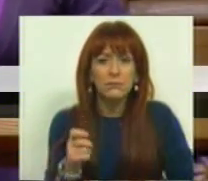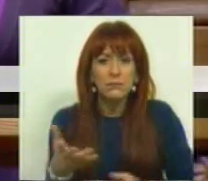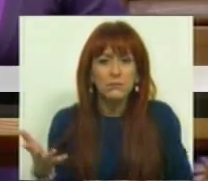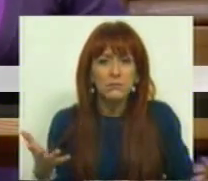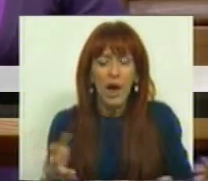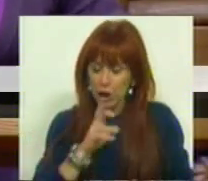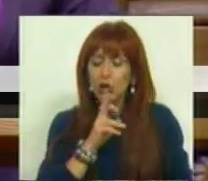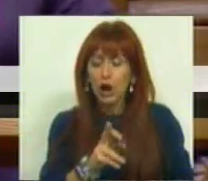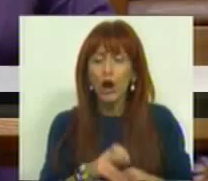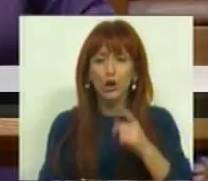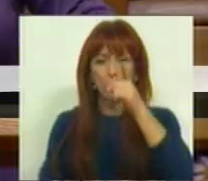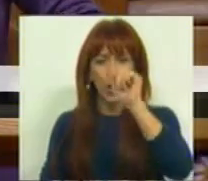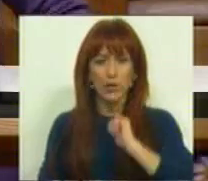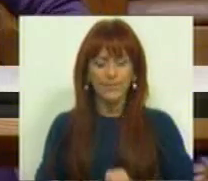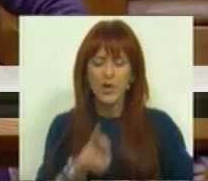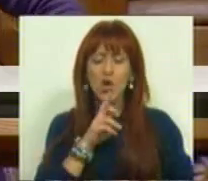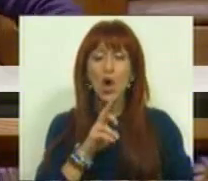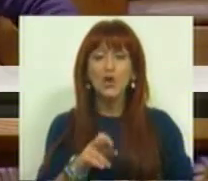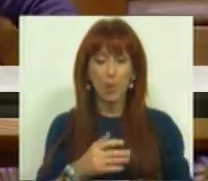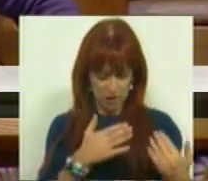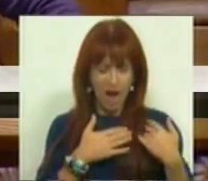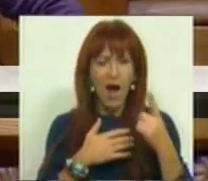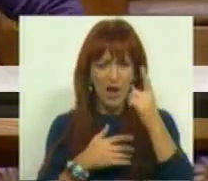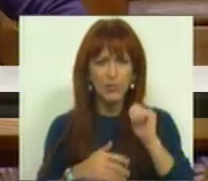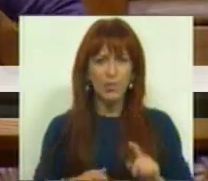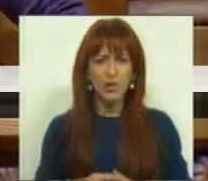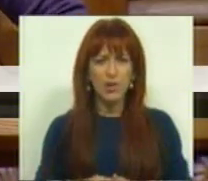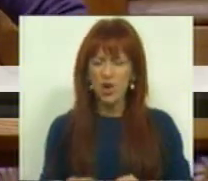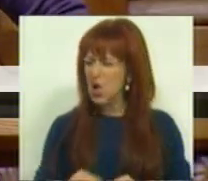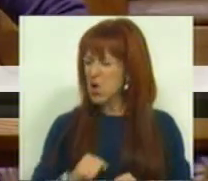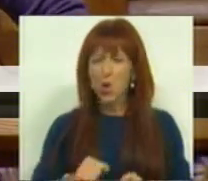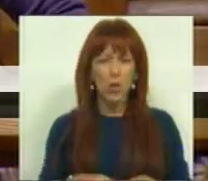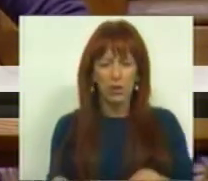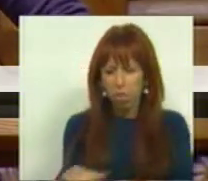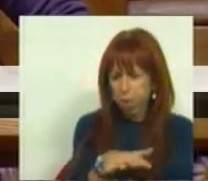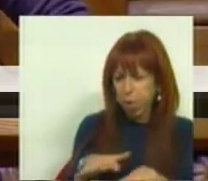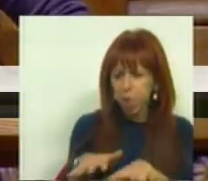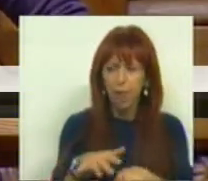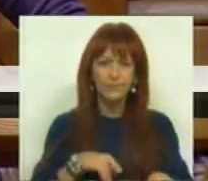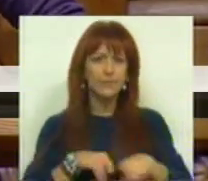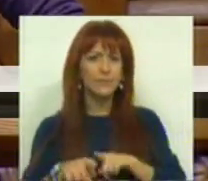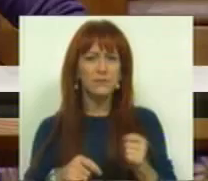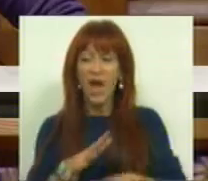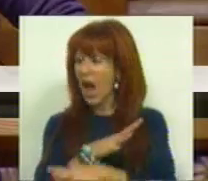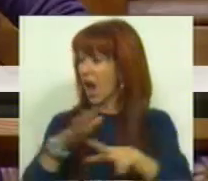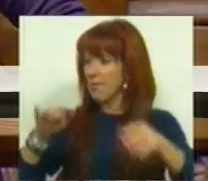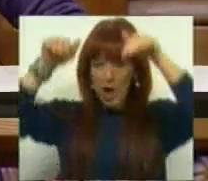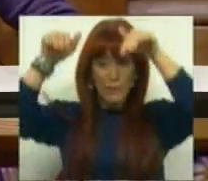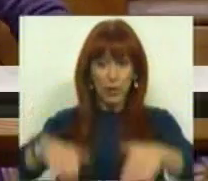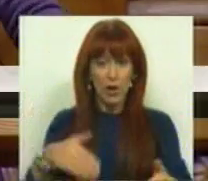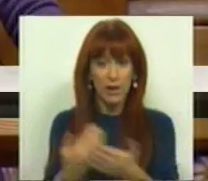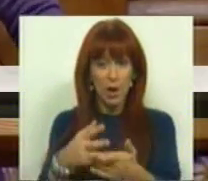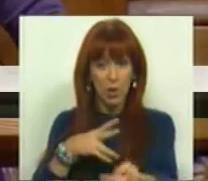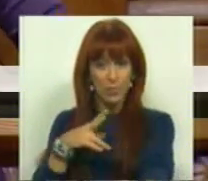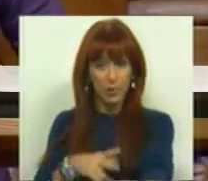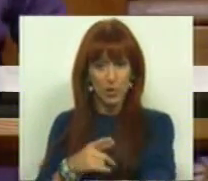Esquerda responde à responsabilidade contra o pântano político em que a maioria afundou o